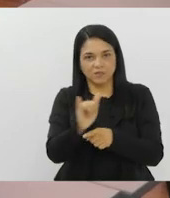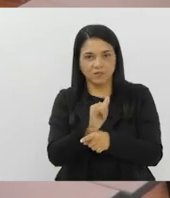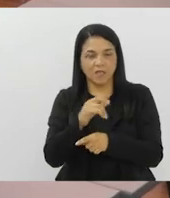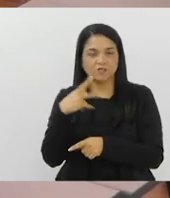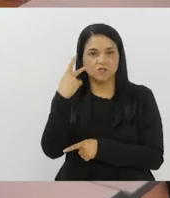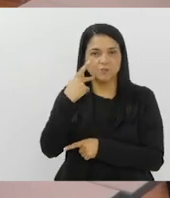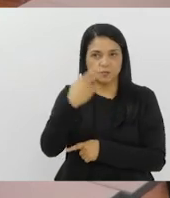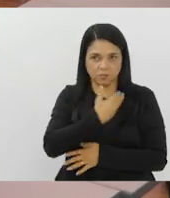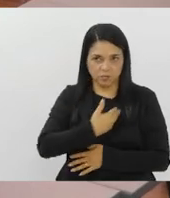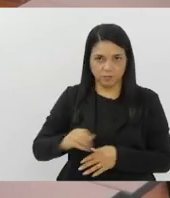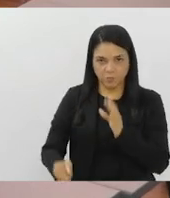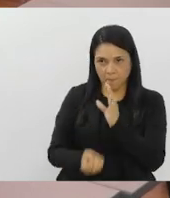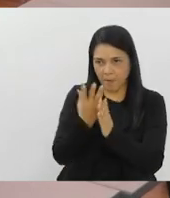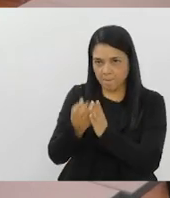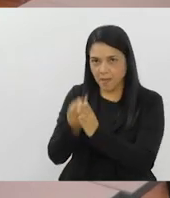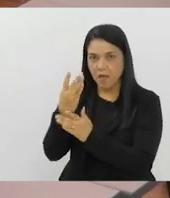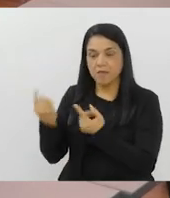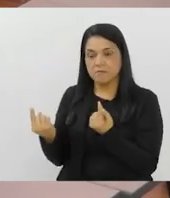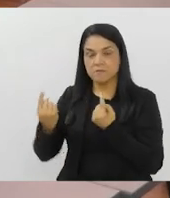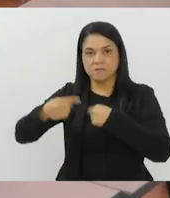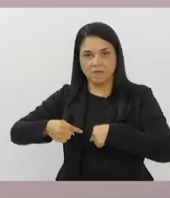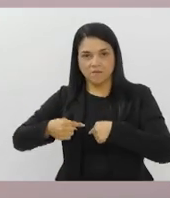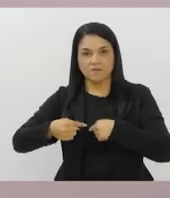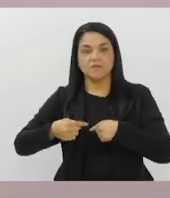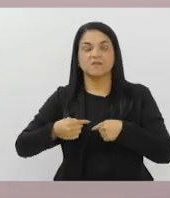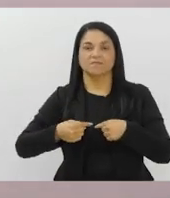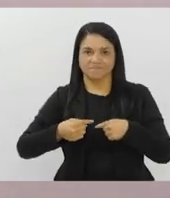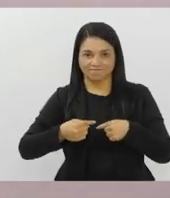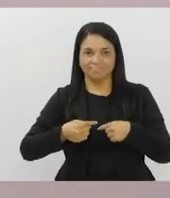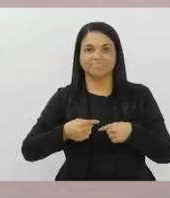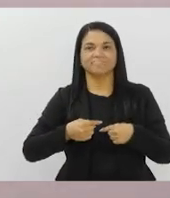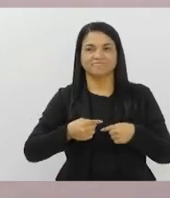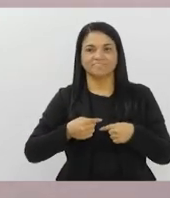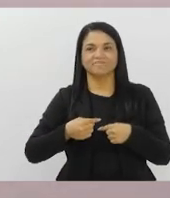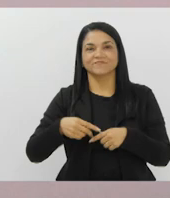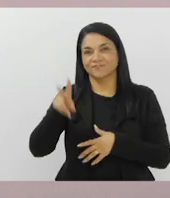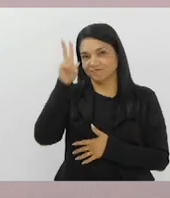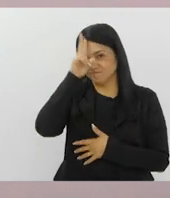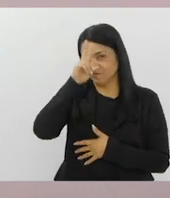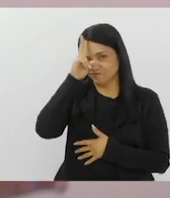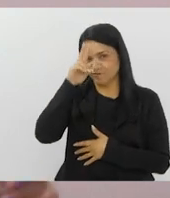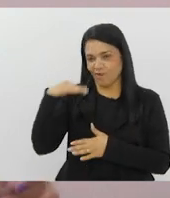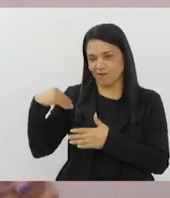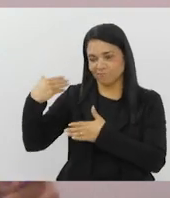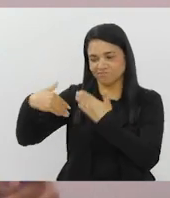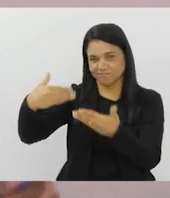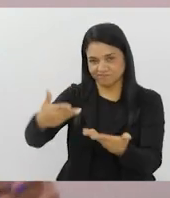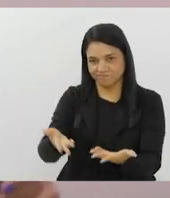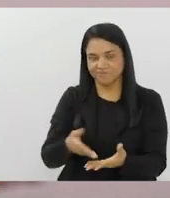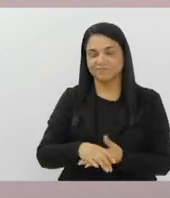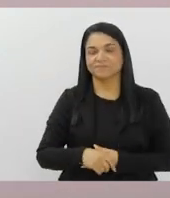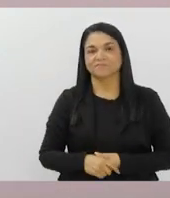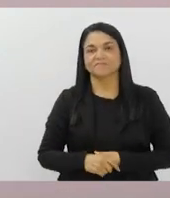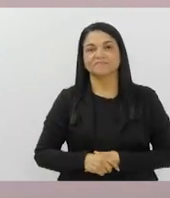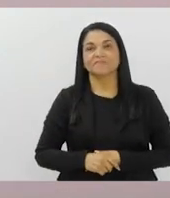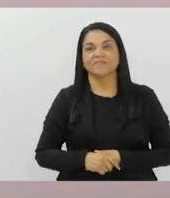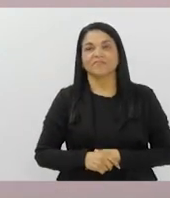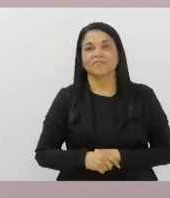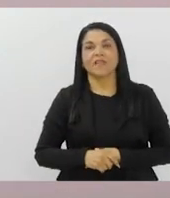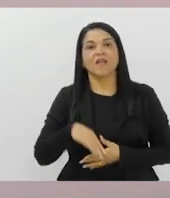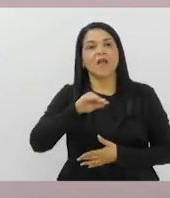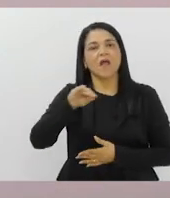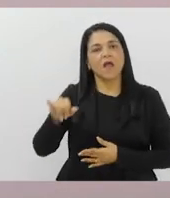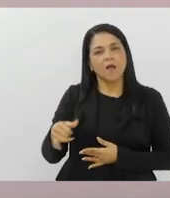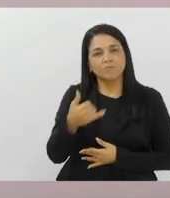aí nos desafiando durante... historicamente, né, nos desafia. E quero aqui